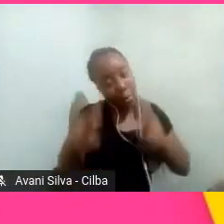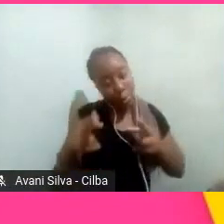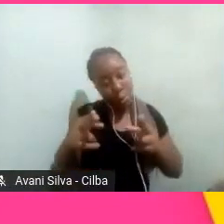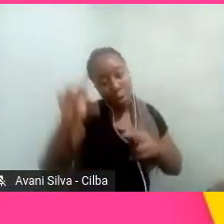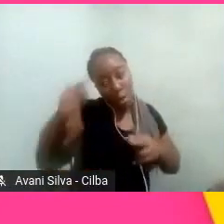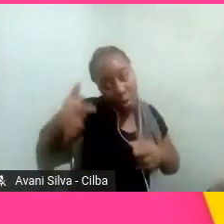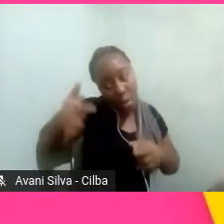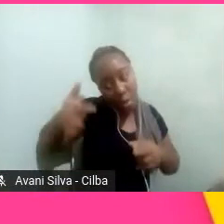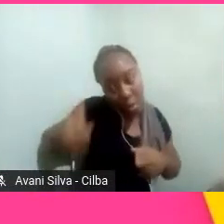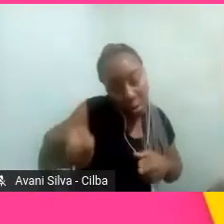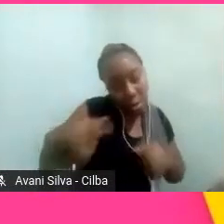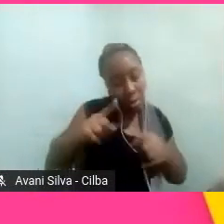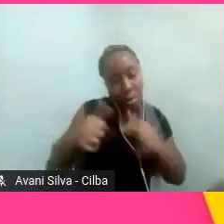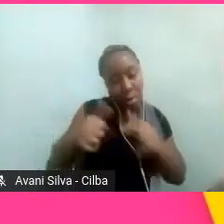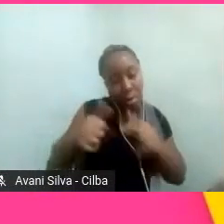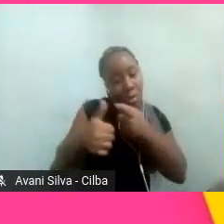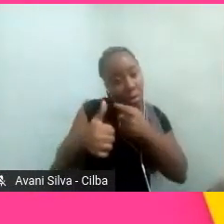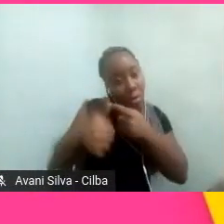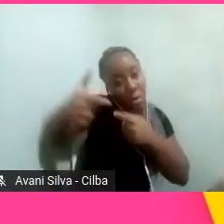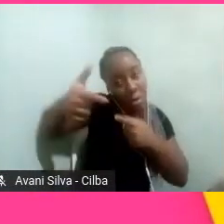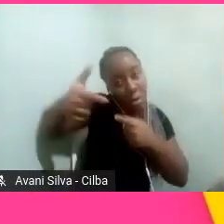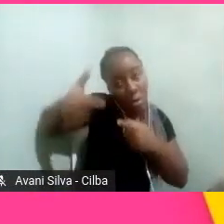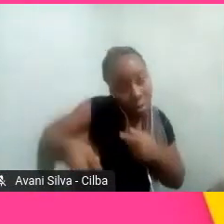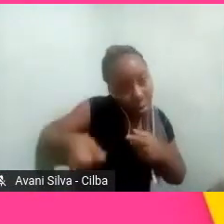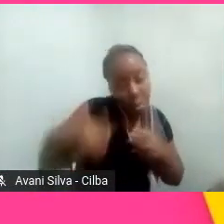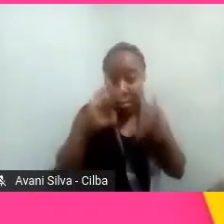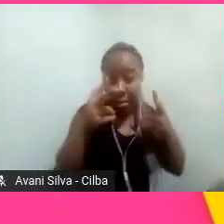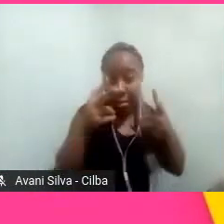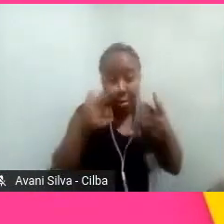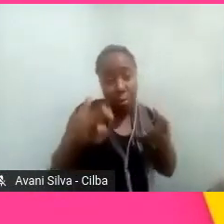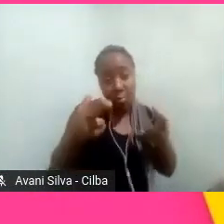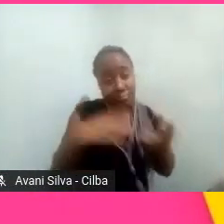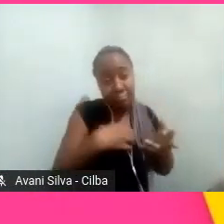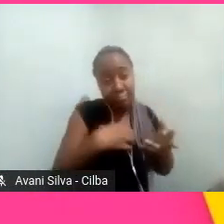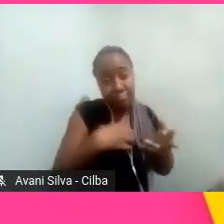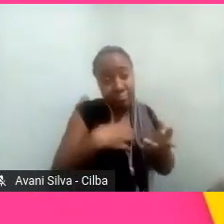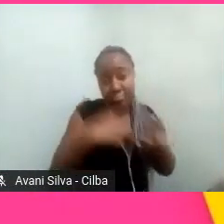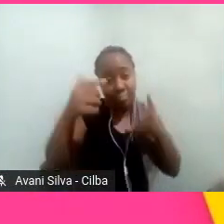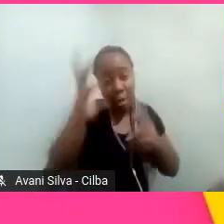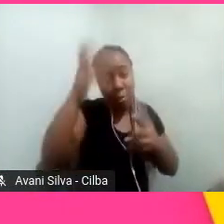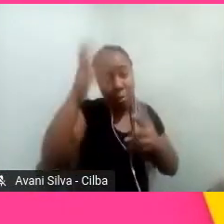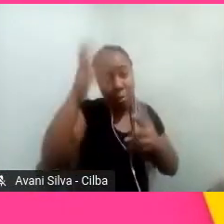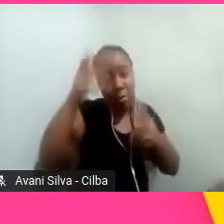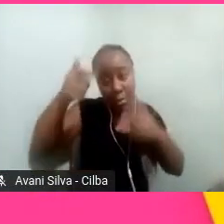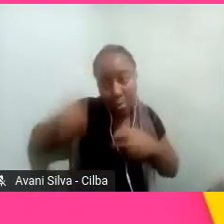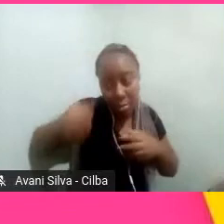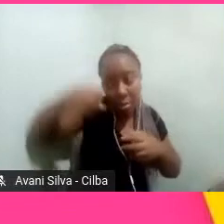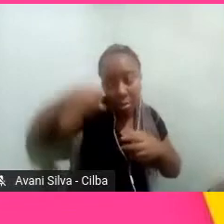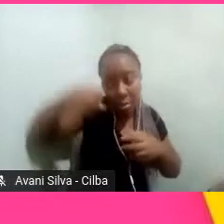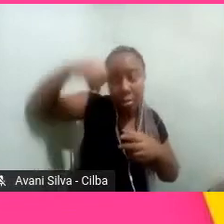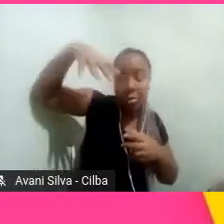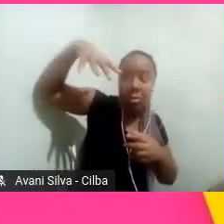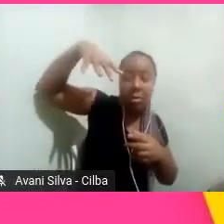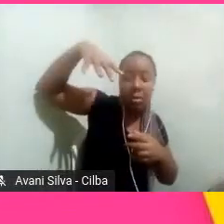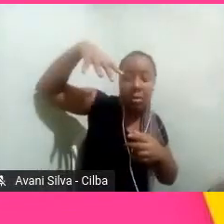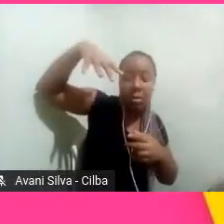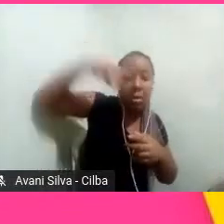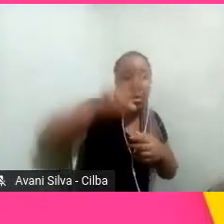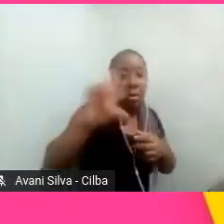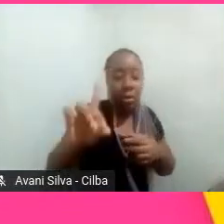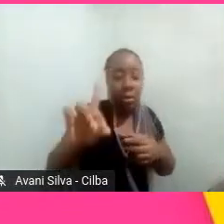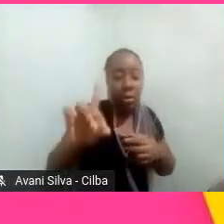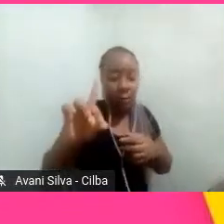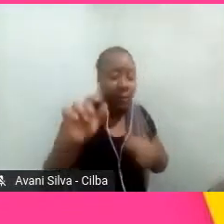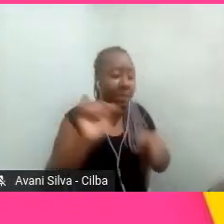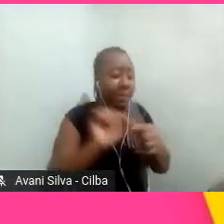aqui, ó. É igualzinho, quando eu aperto com o dedo e que acende o LED. Vamos fazer isso na prática